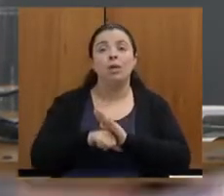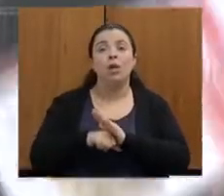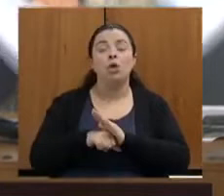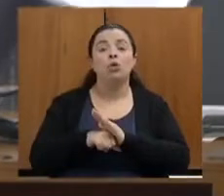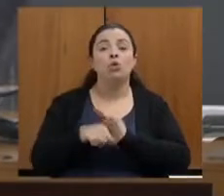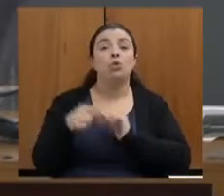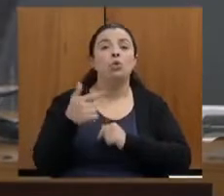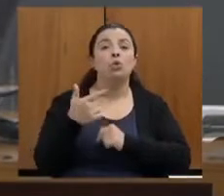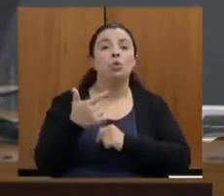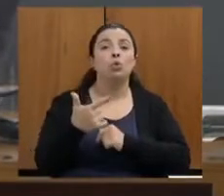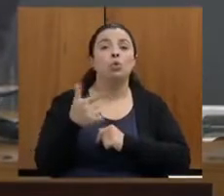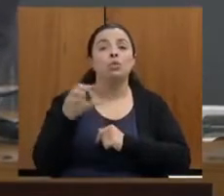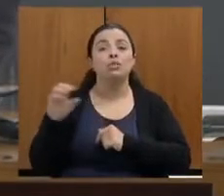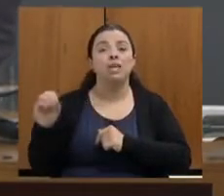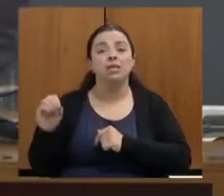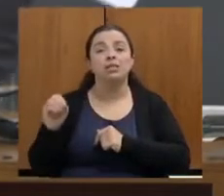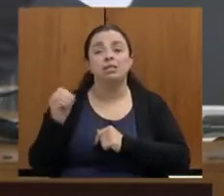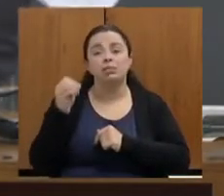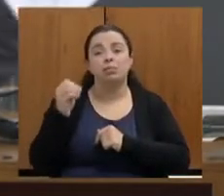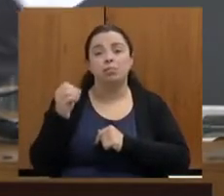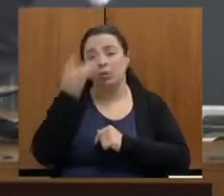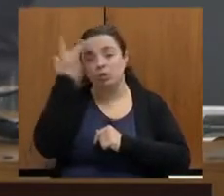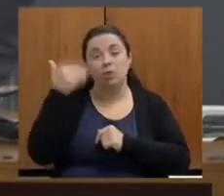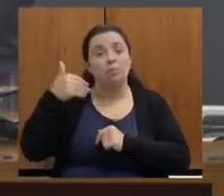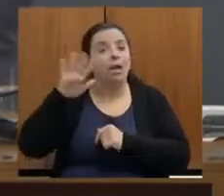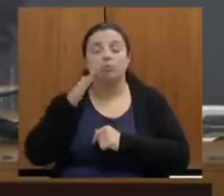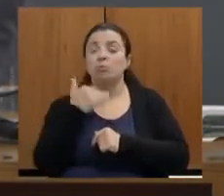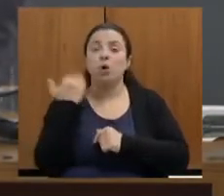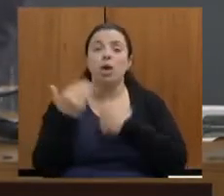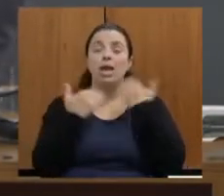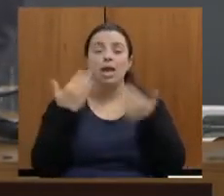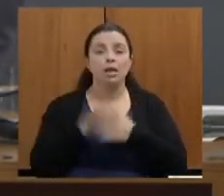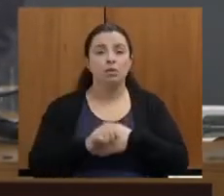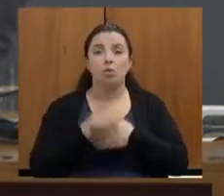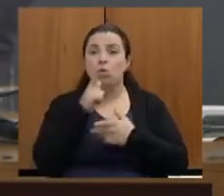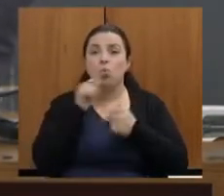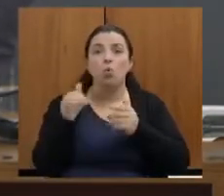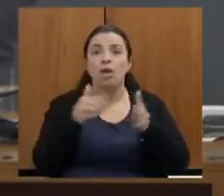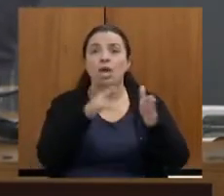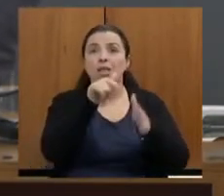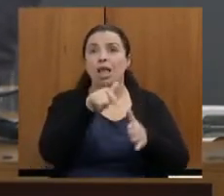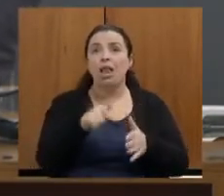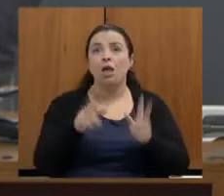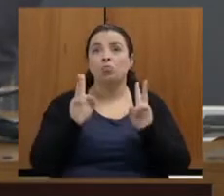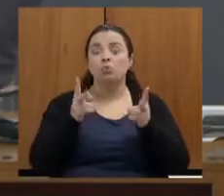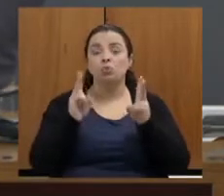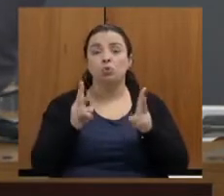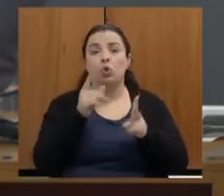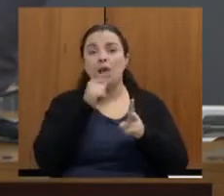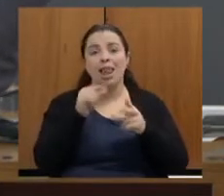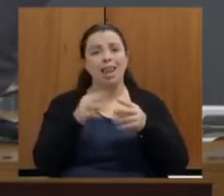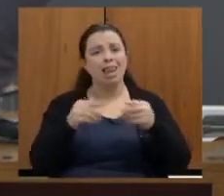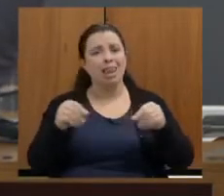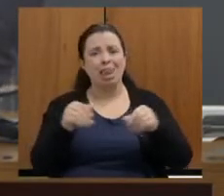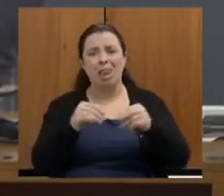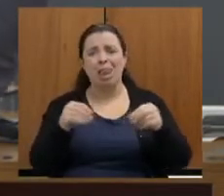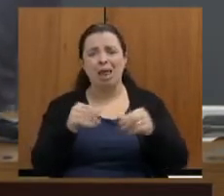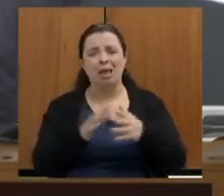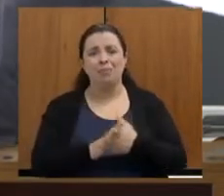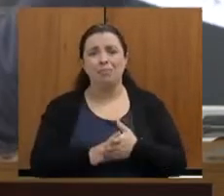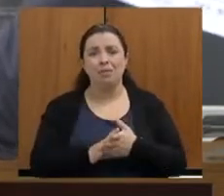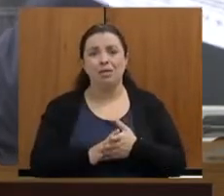o rio tá lá ó cheio de lama tóxica que impede os pescadores de